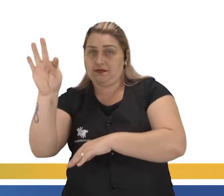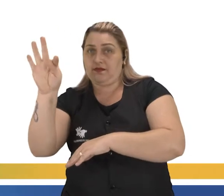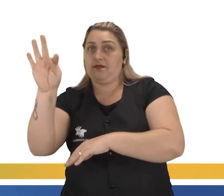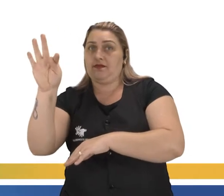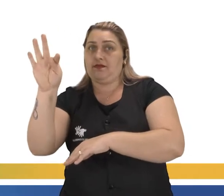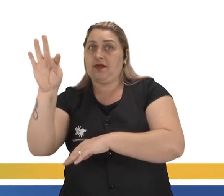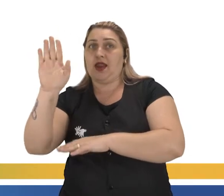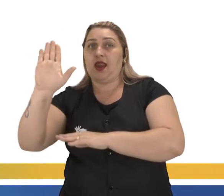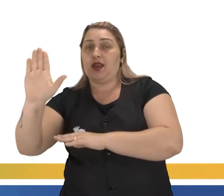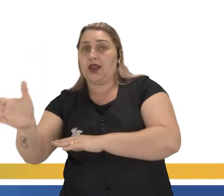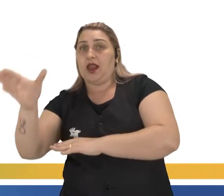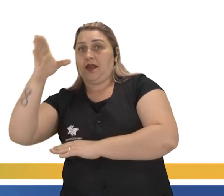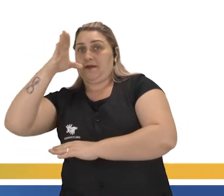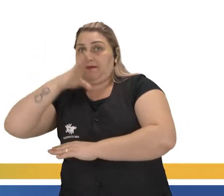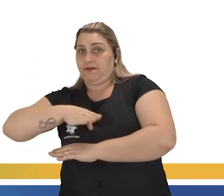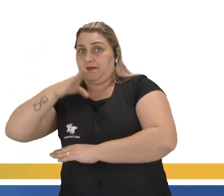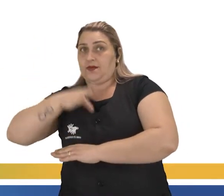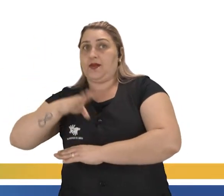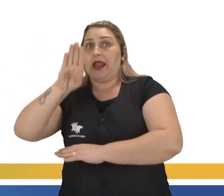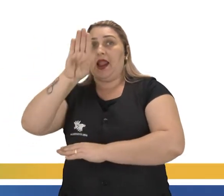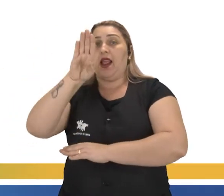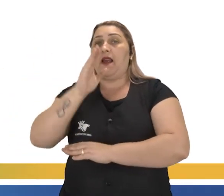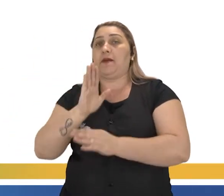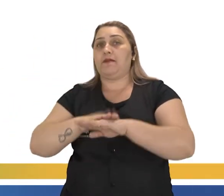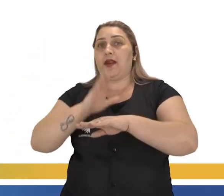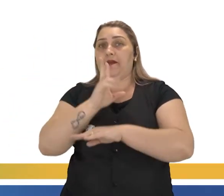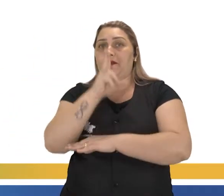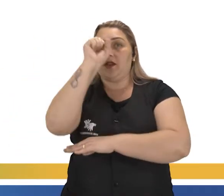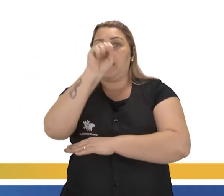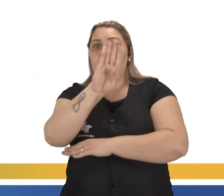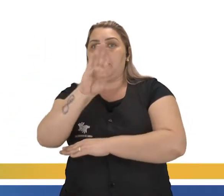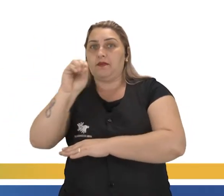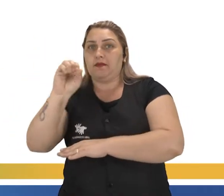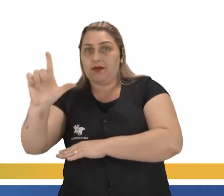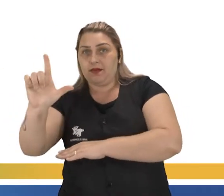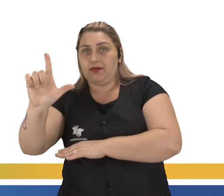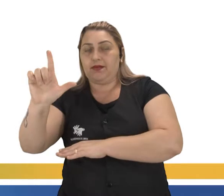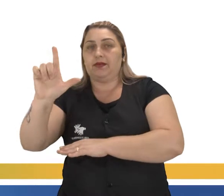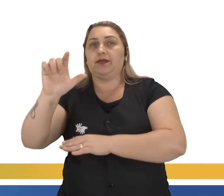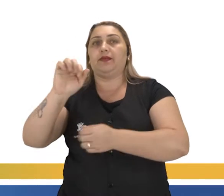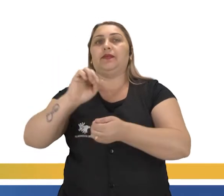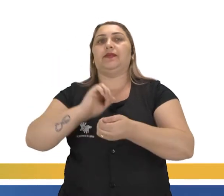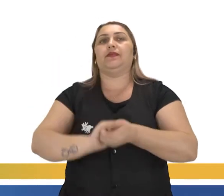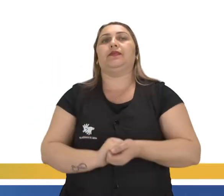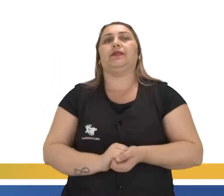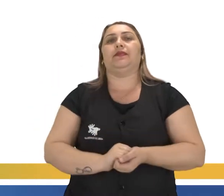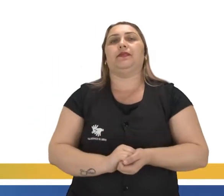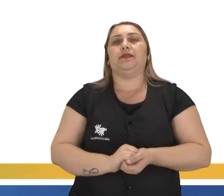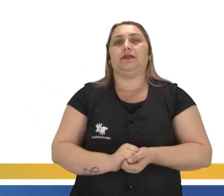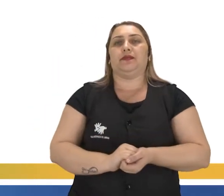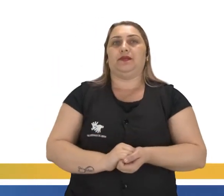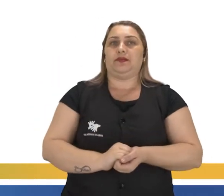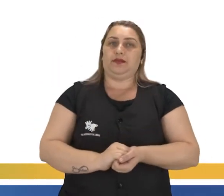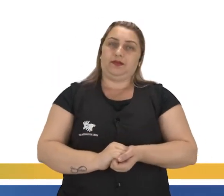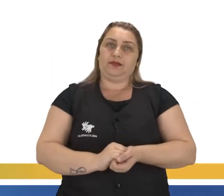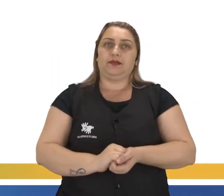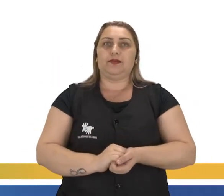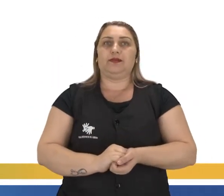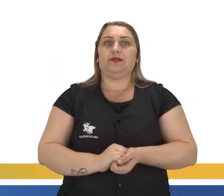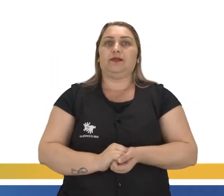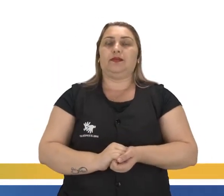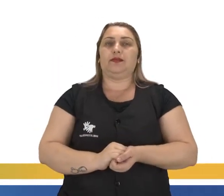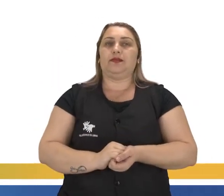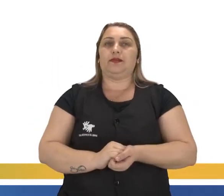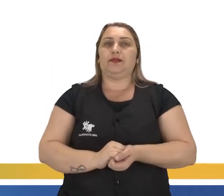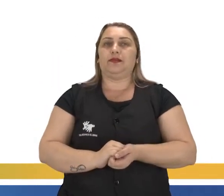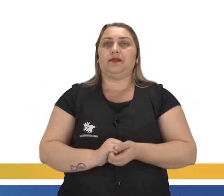fut lá em cima, no início da palavra, que é a sílaba mais forte, e no português eu tenho futebol lá